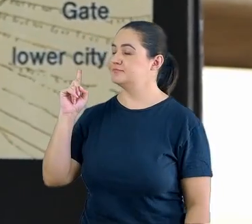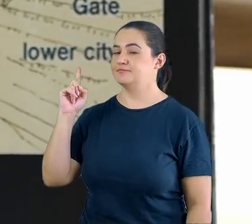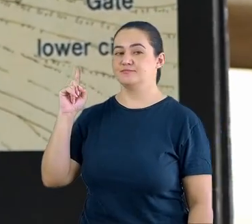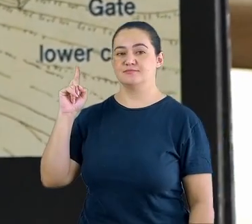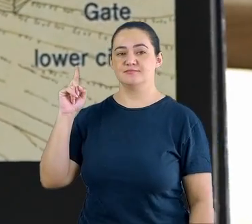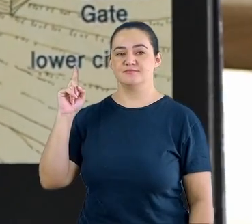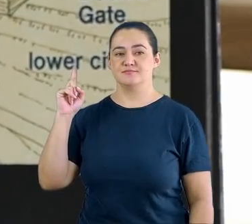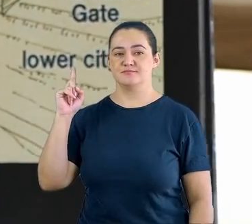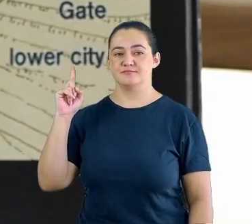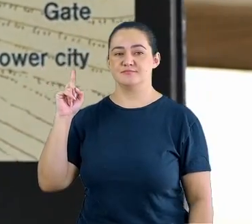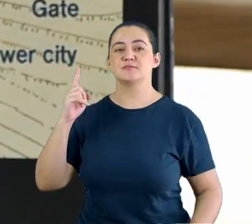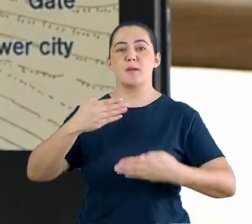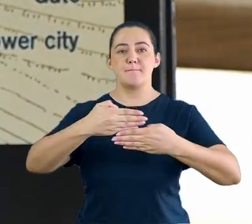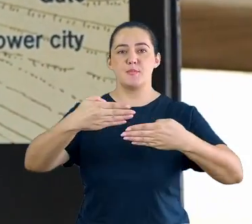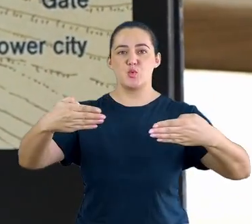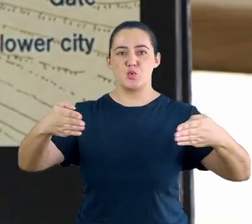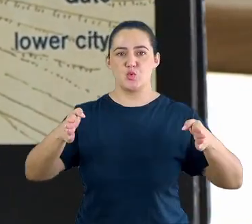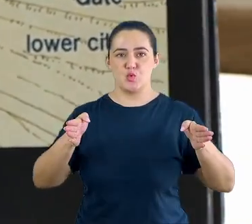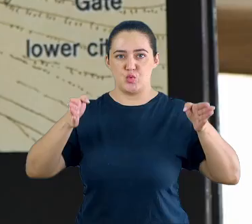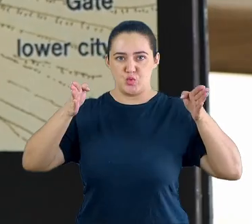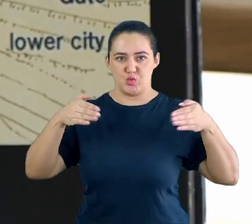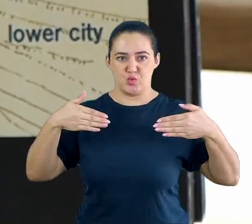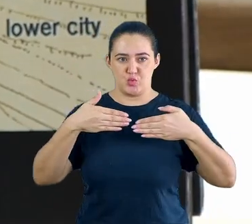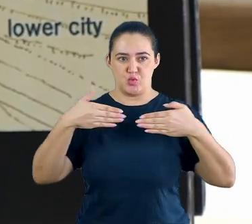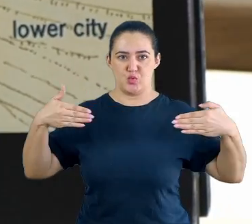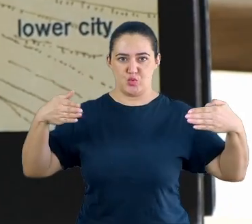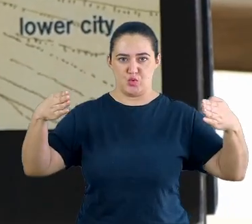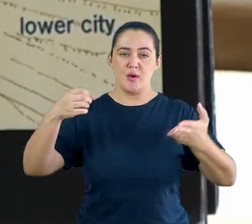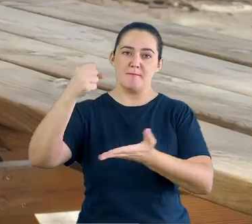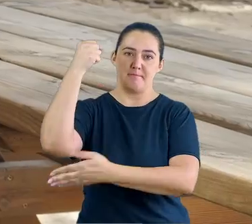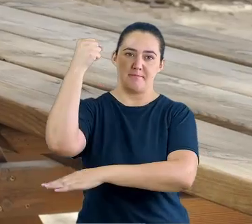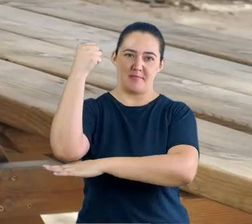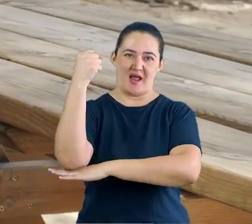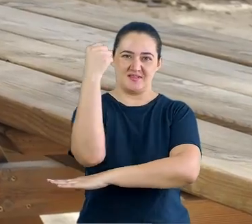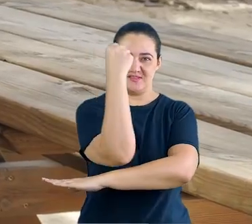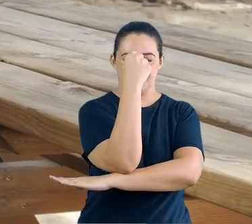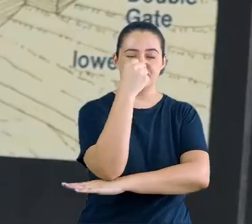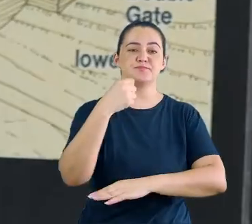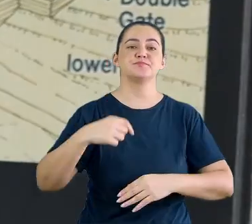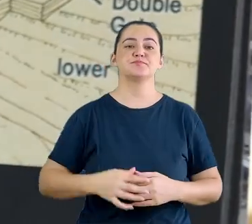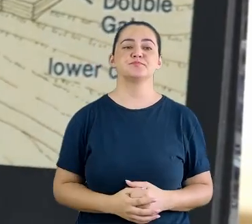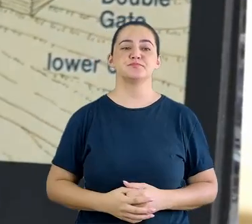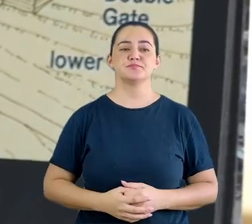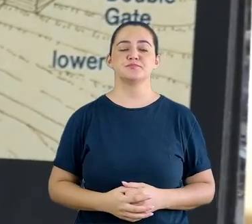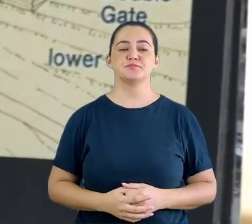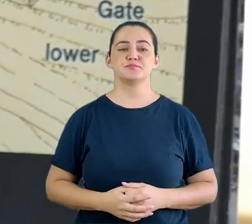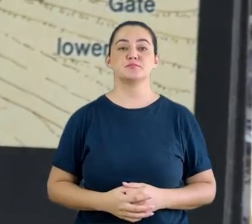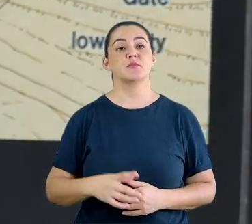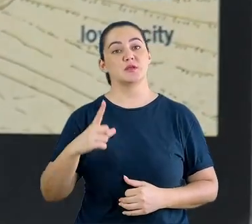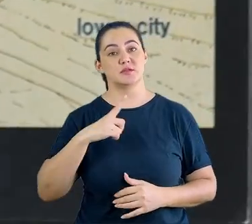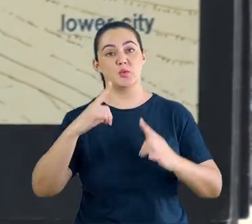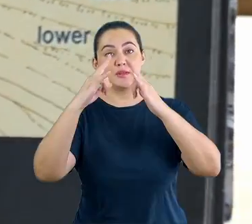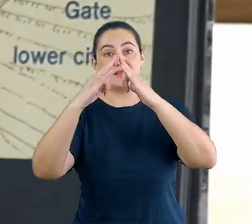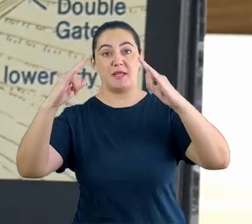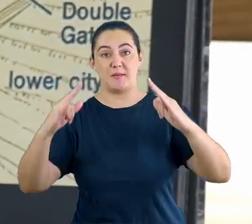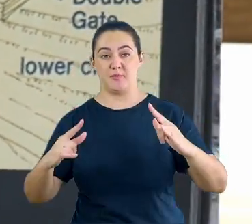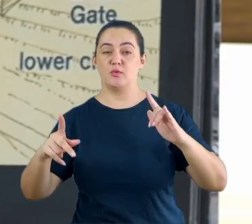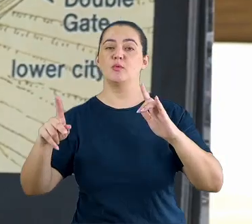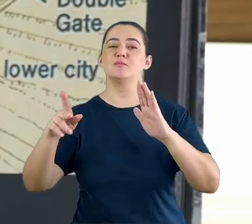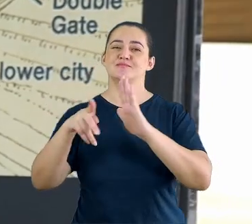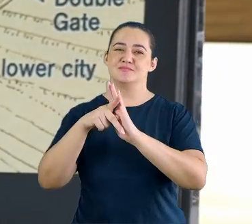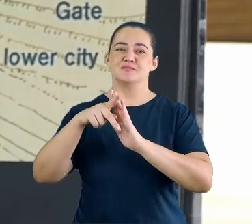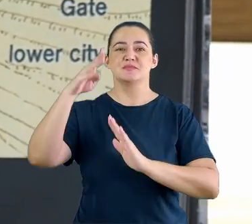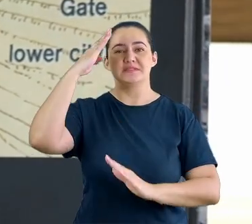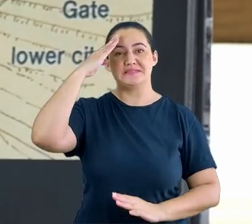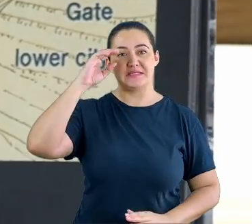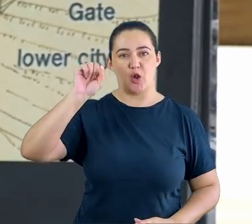a esplanada, com todos os muros de arrimo que segurariam a base do templo. E aqui ficaria tanto o templo de